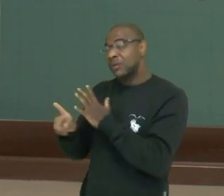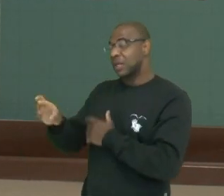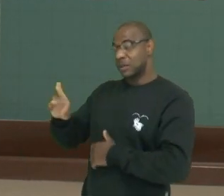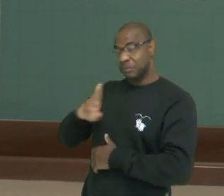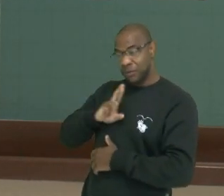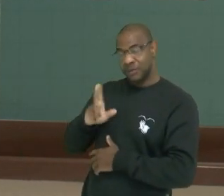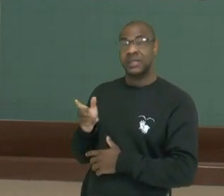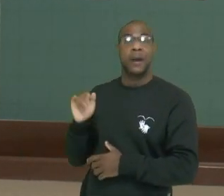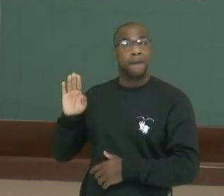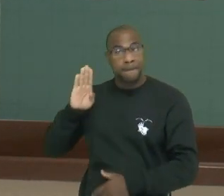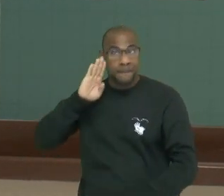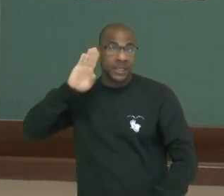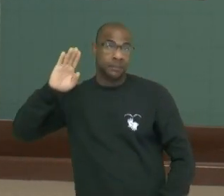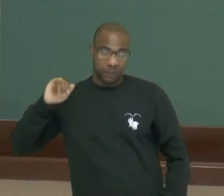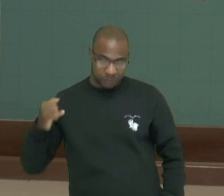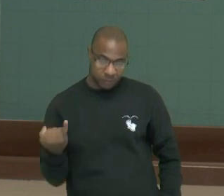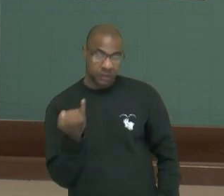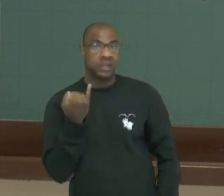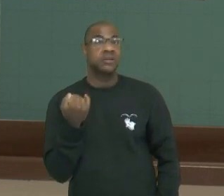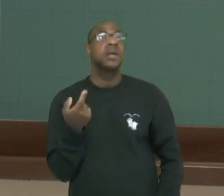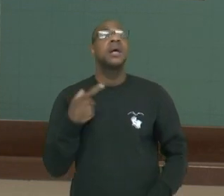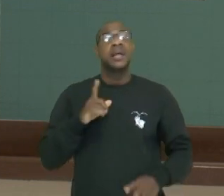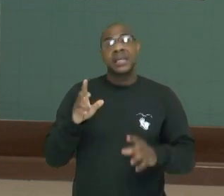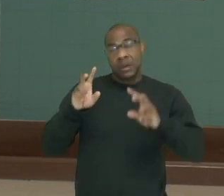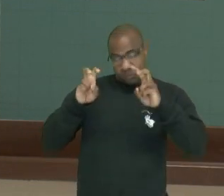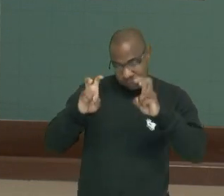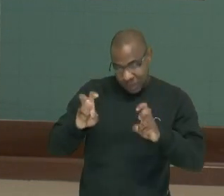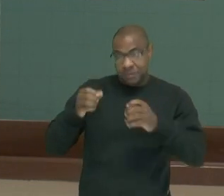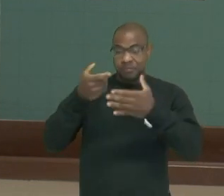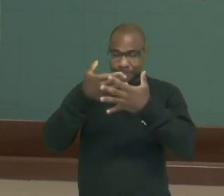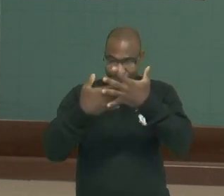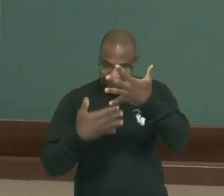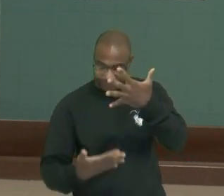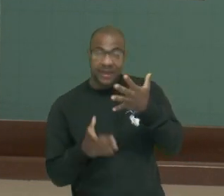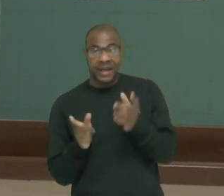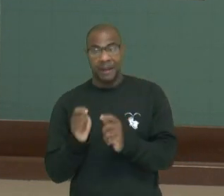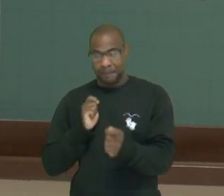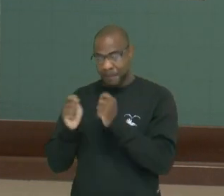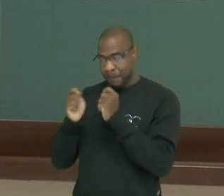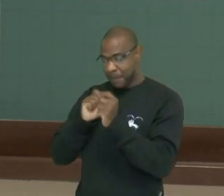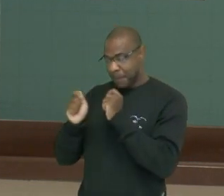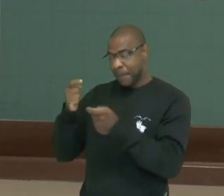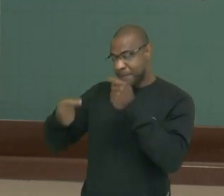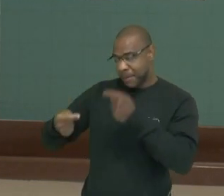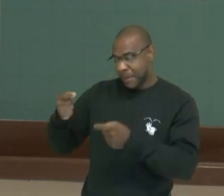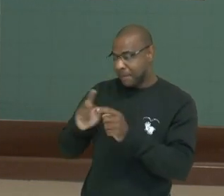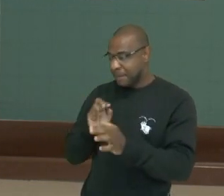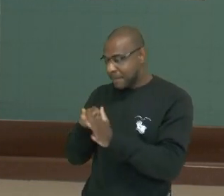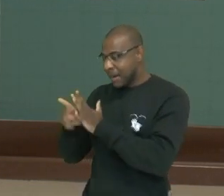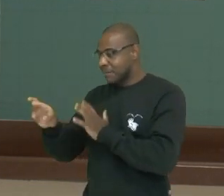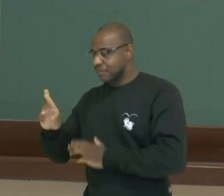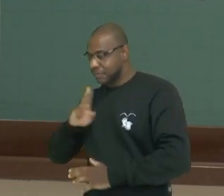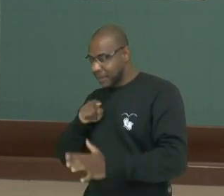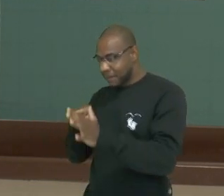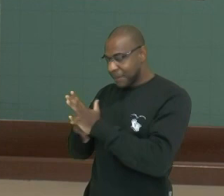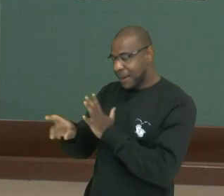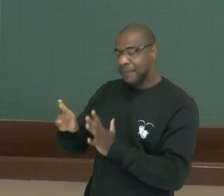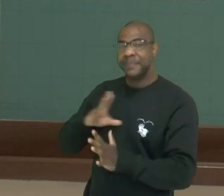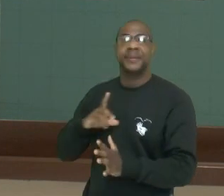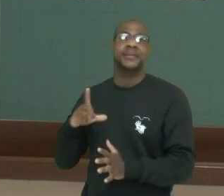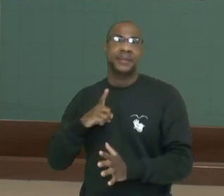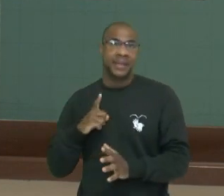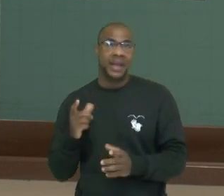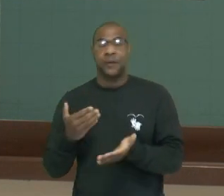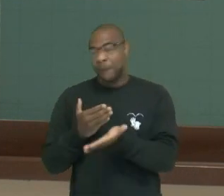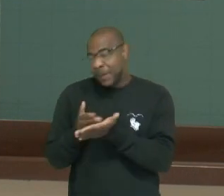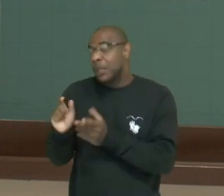que é o principal, onde o assunto é abordado, é debatido de certa forma, através das perguntas feitas pelo entrevistador